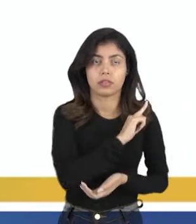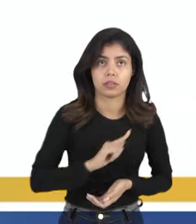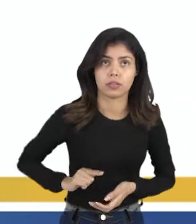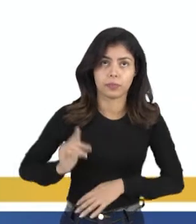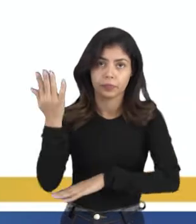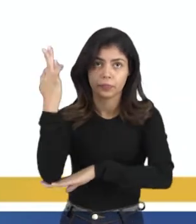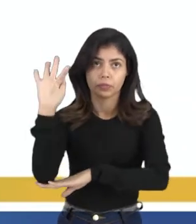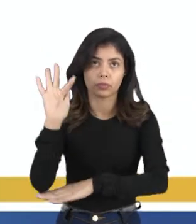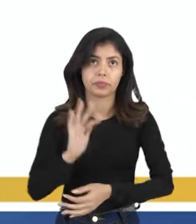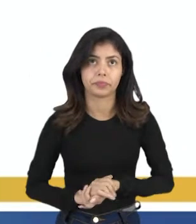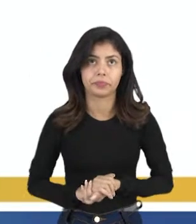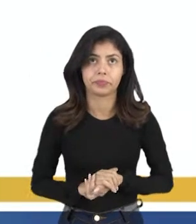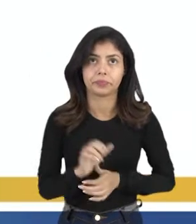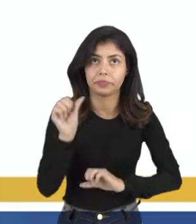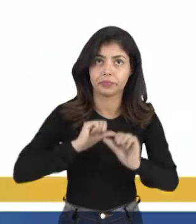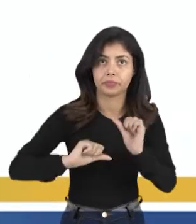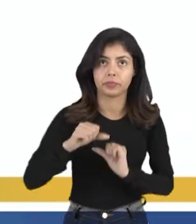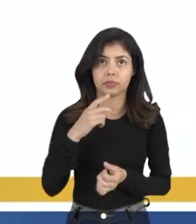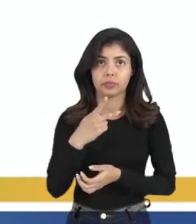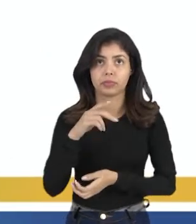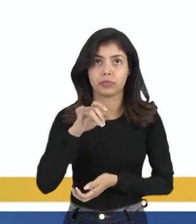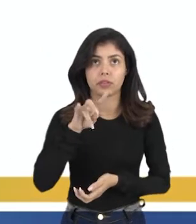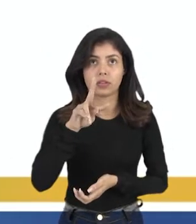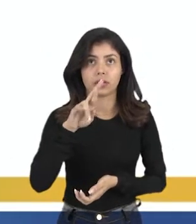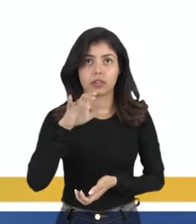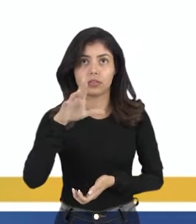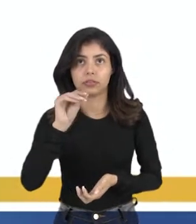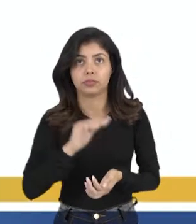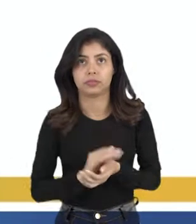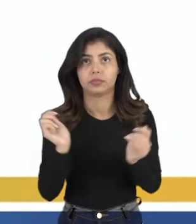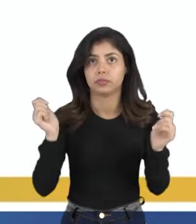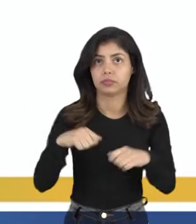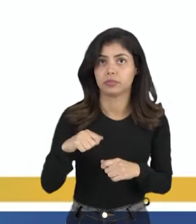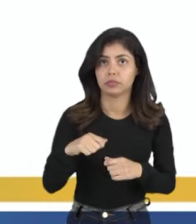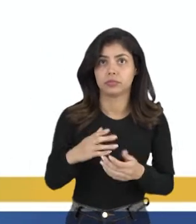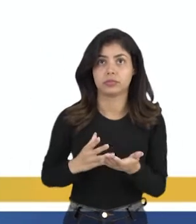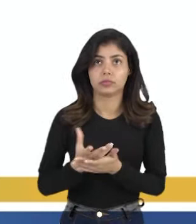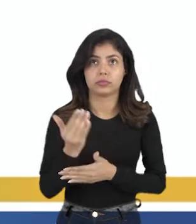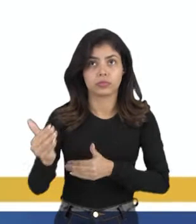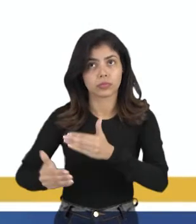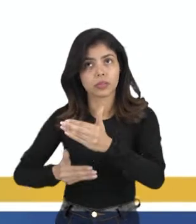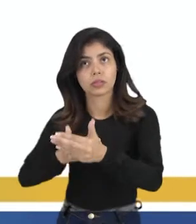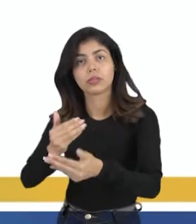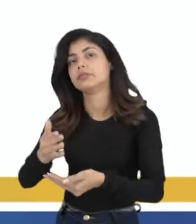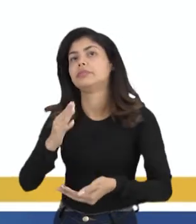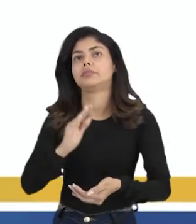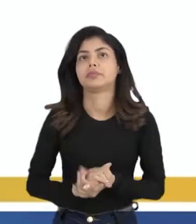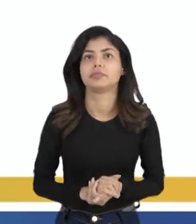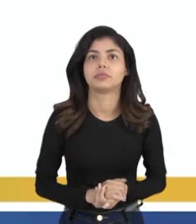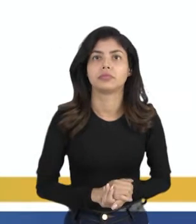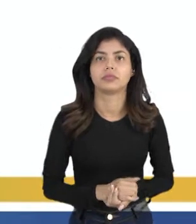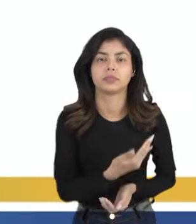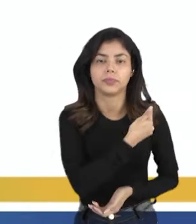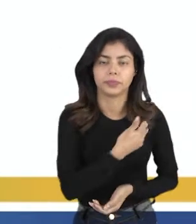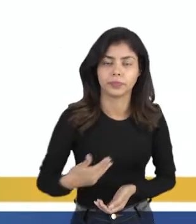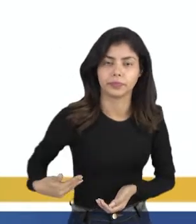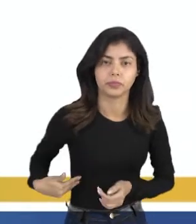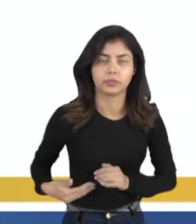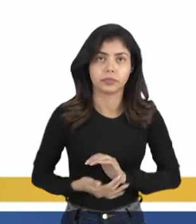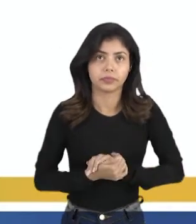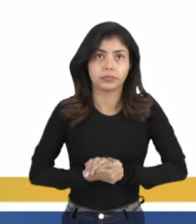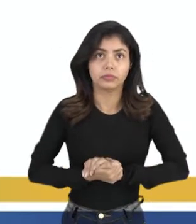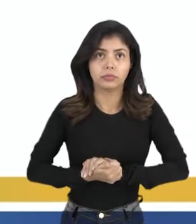governo francês em troca de uma pensão vitalícia, que por sua vez tornou o processo de